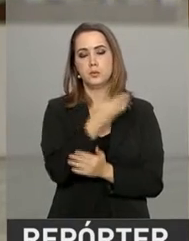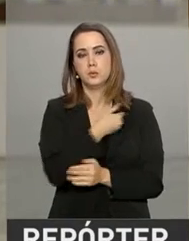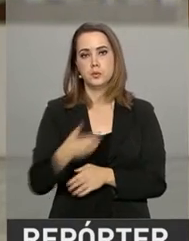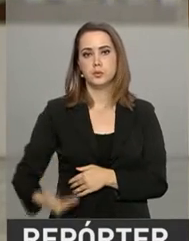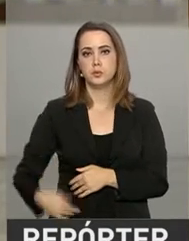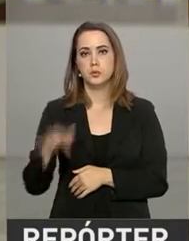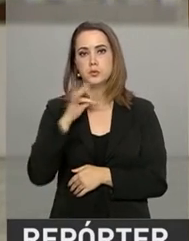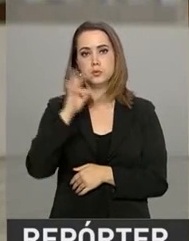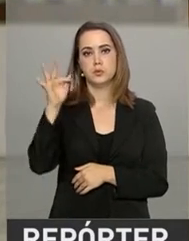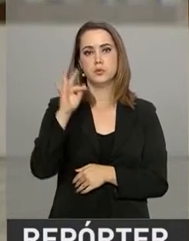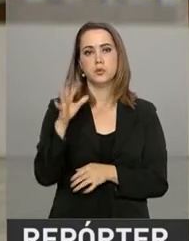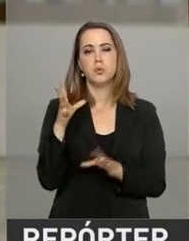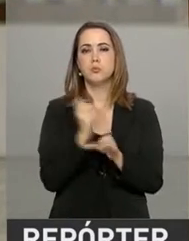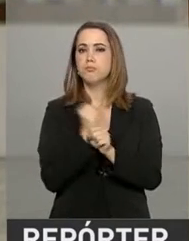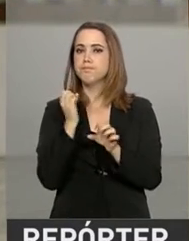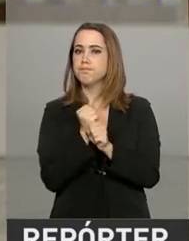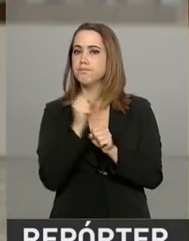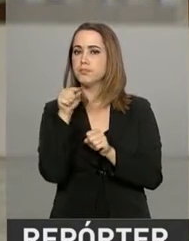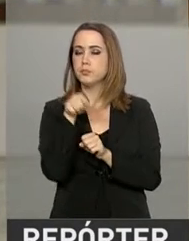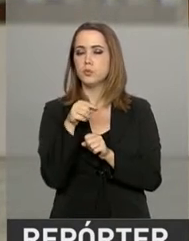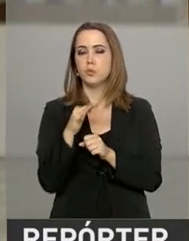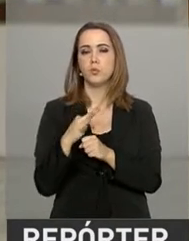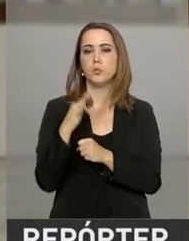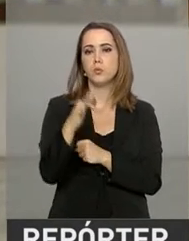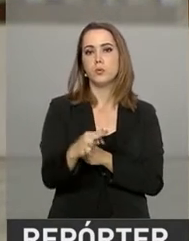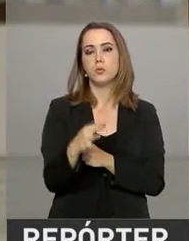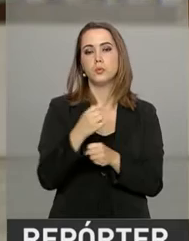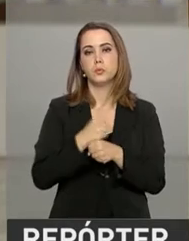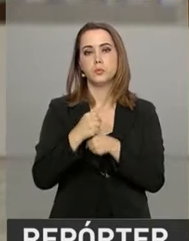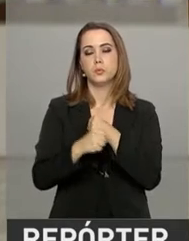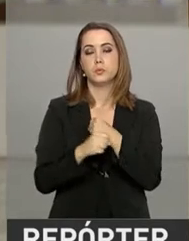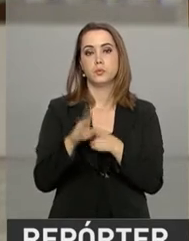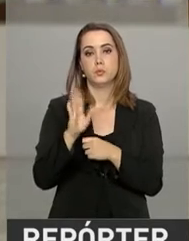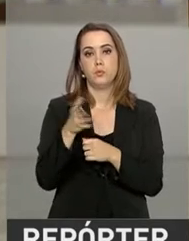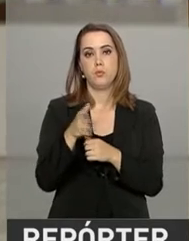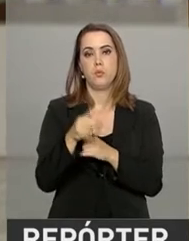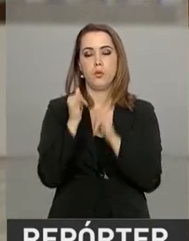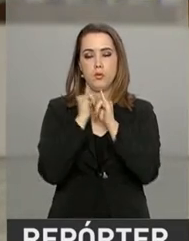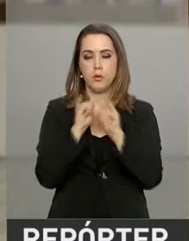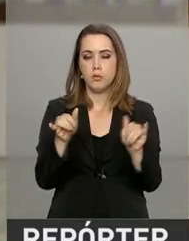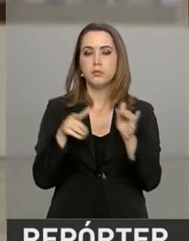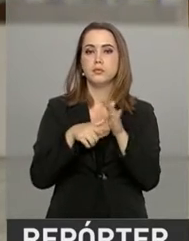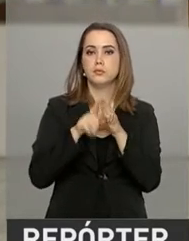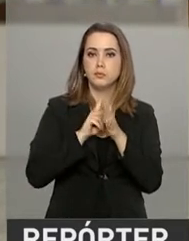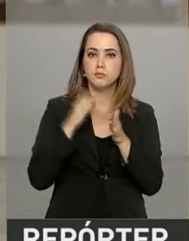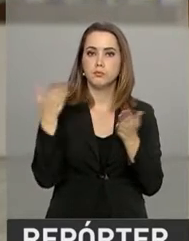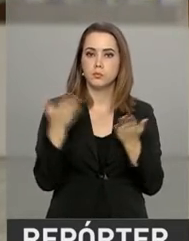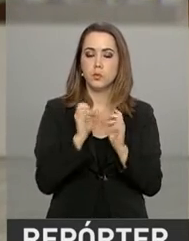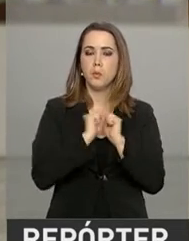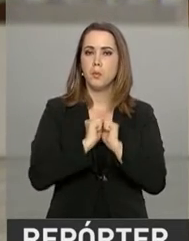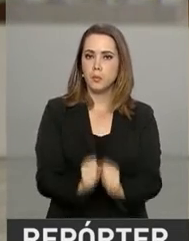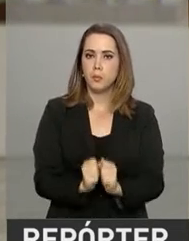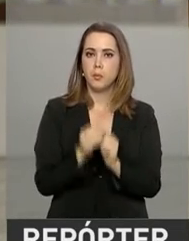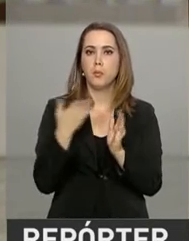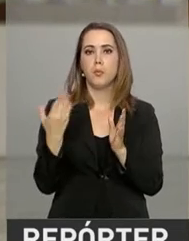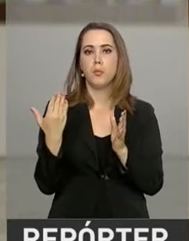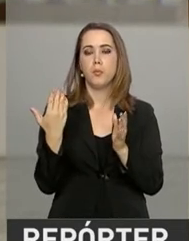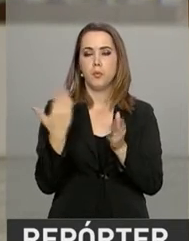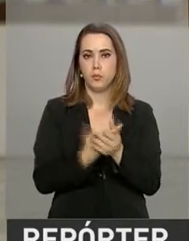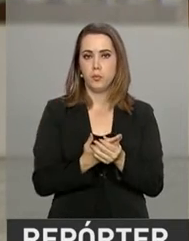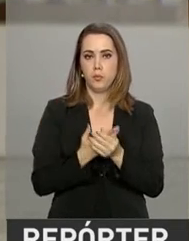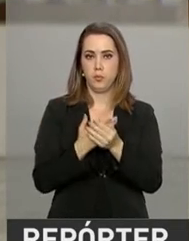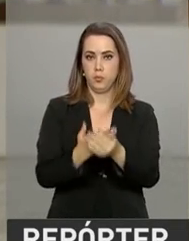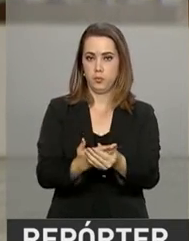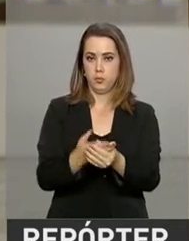a finalização do orçamento do ano que vem, que, como falamos mais cedo aqui na TV NBR, pode ser enviado pelo governo